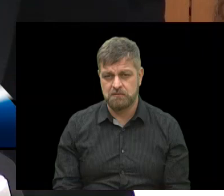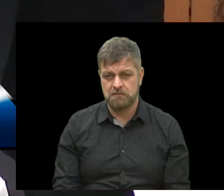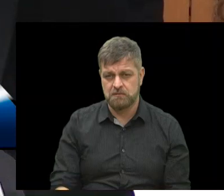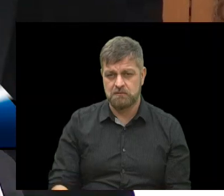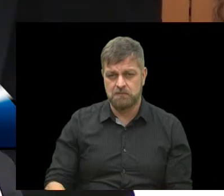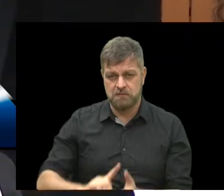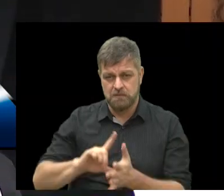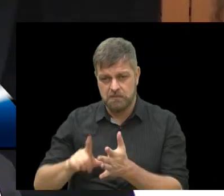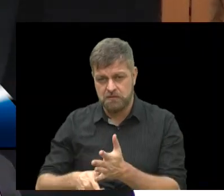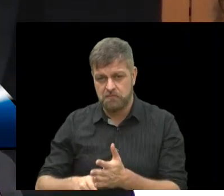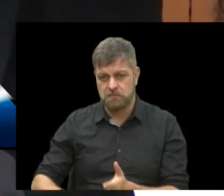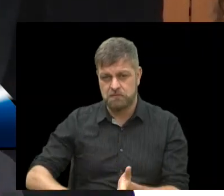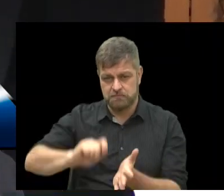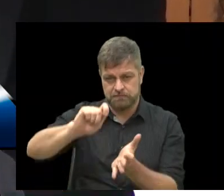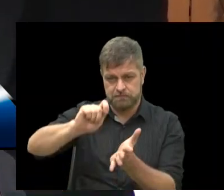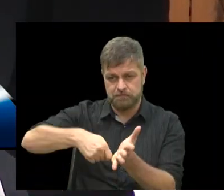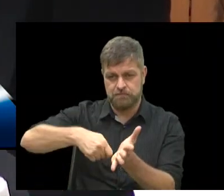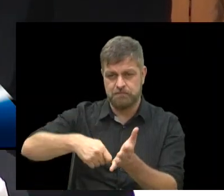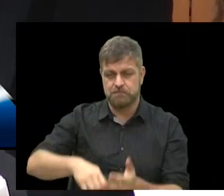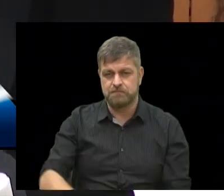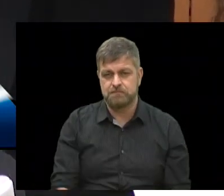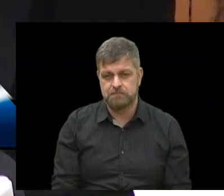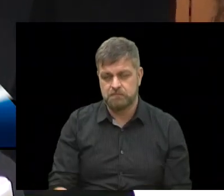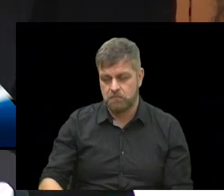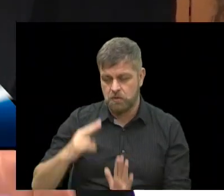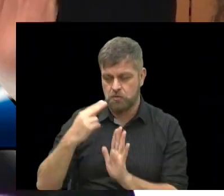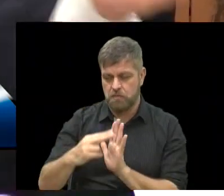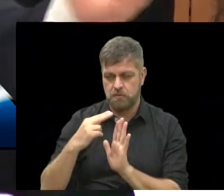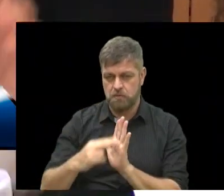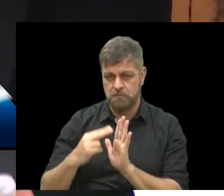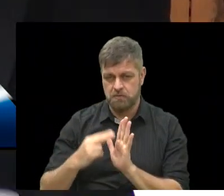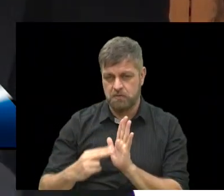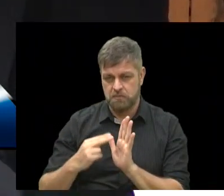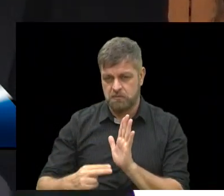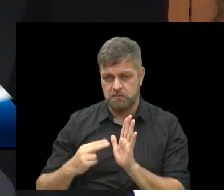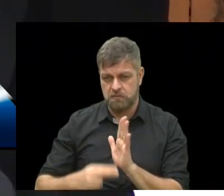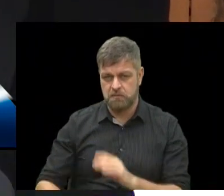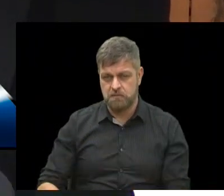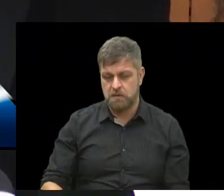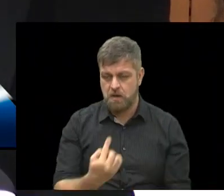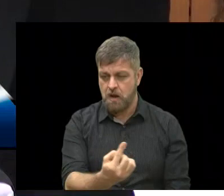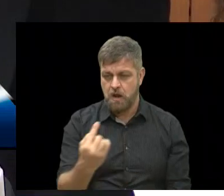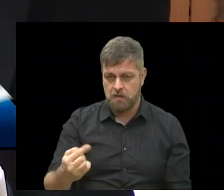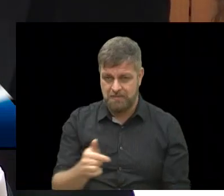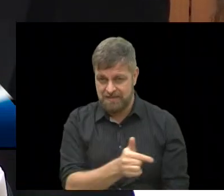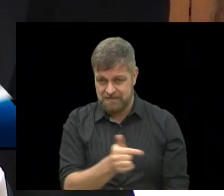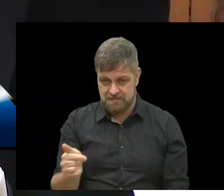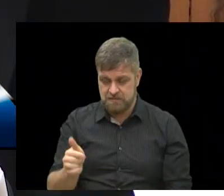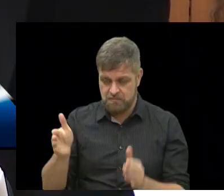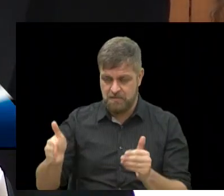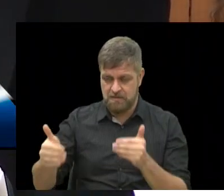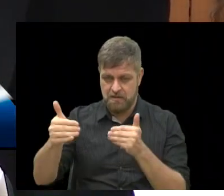iremos firmar a ata nos nossos gabinetes ainda essa semana.